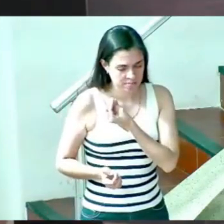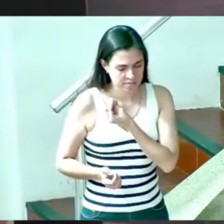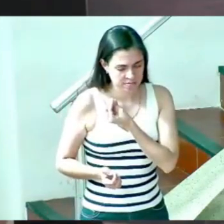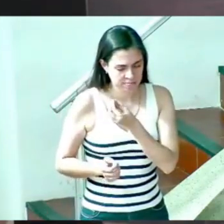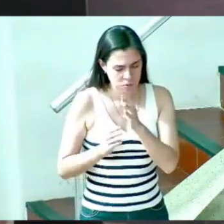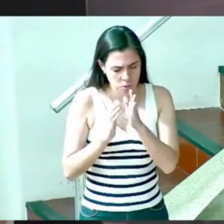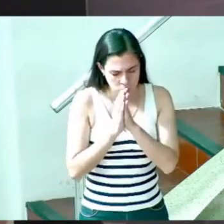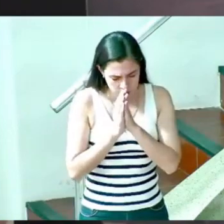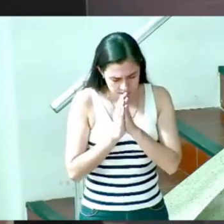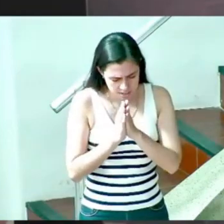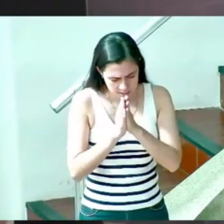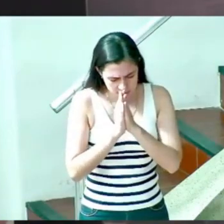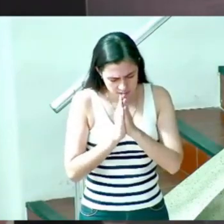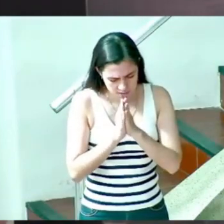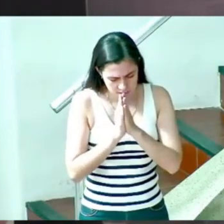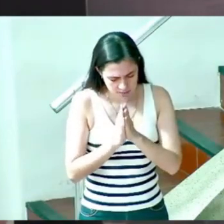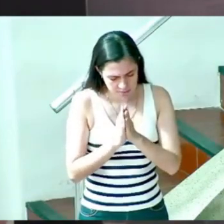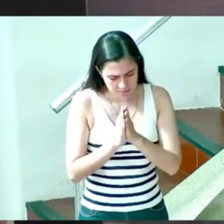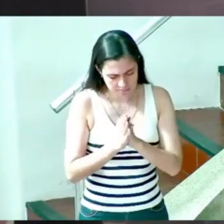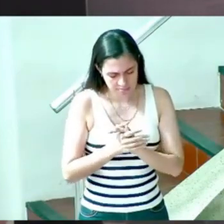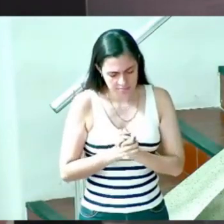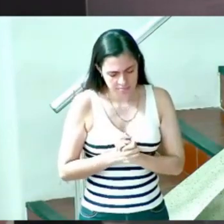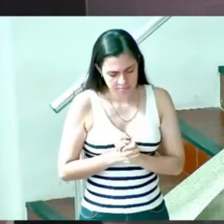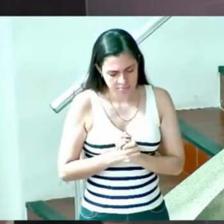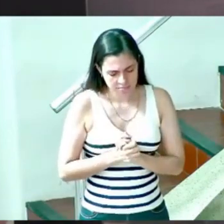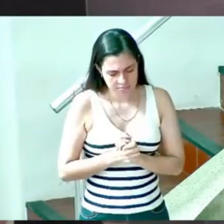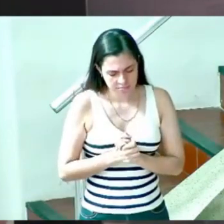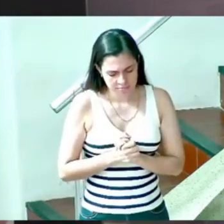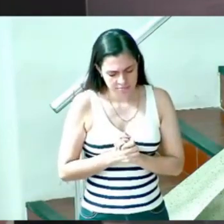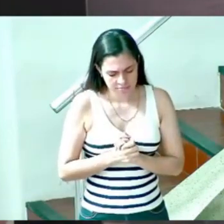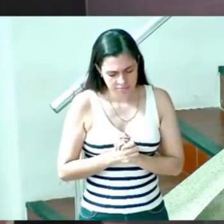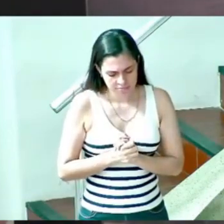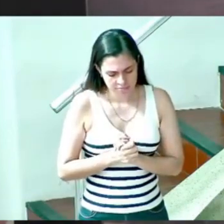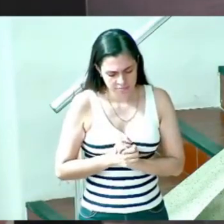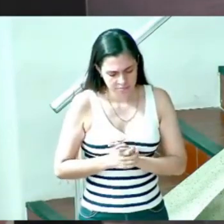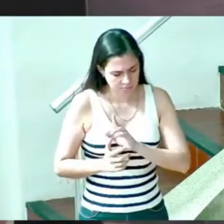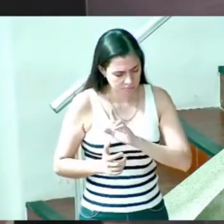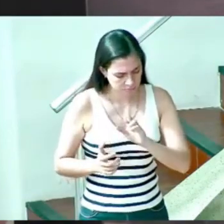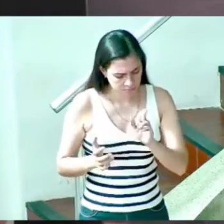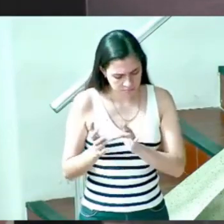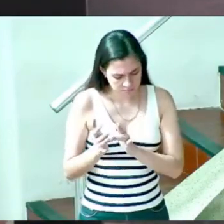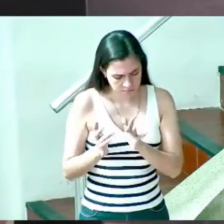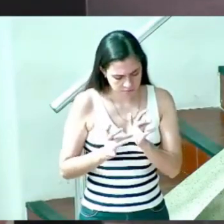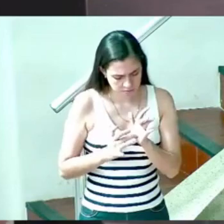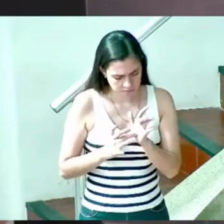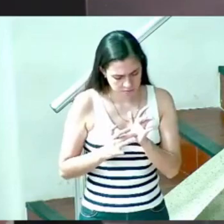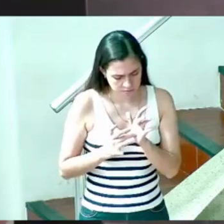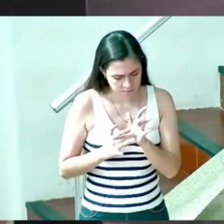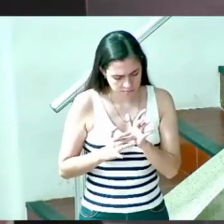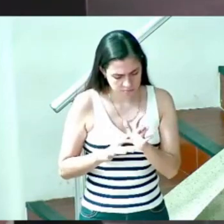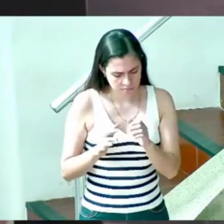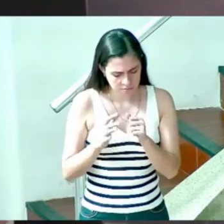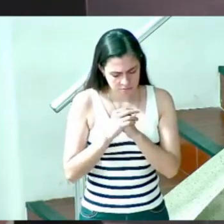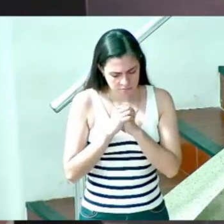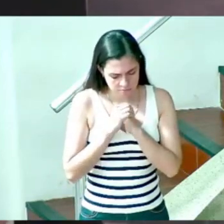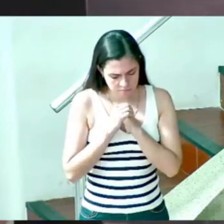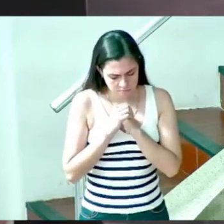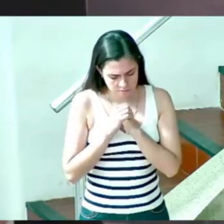de oração. Essa é a nossa oração e nós a fazemos no nome de